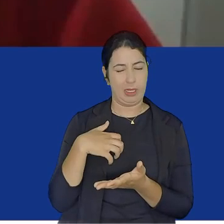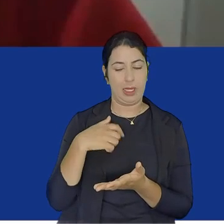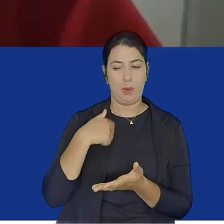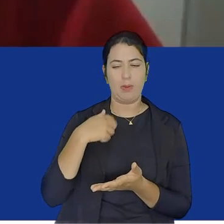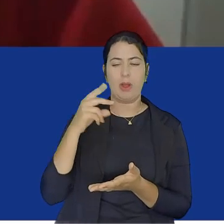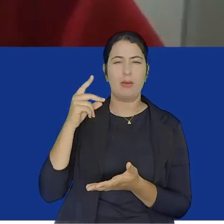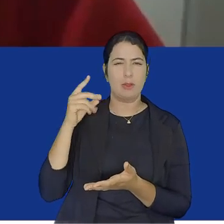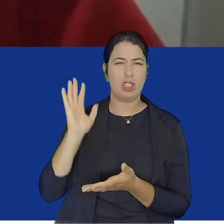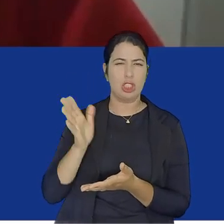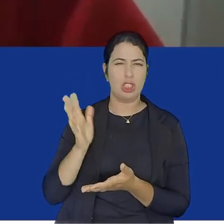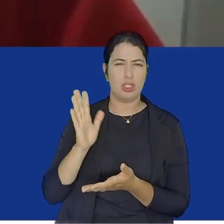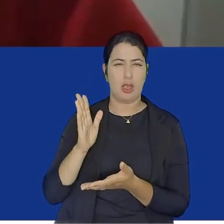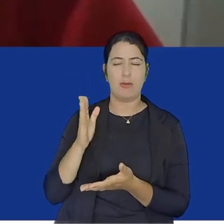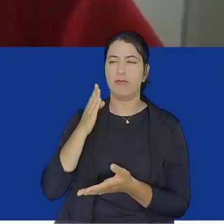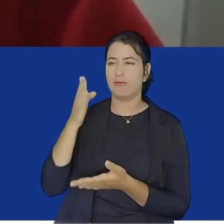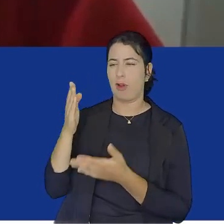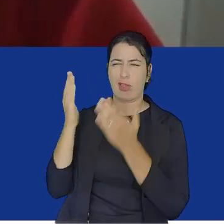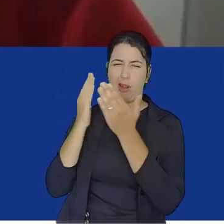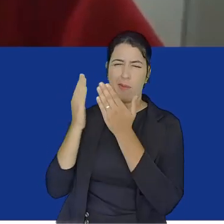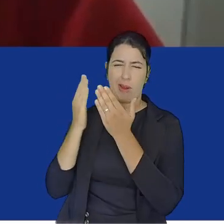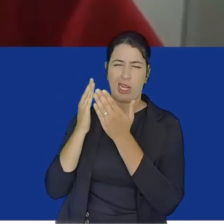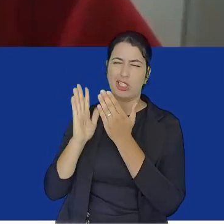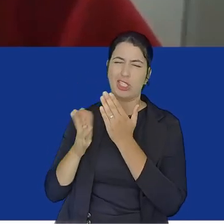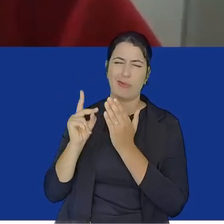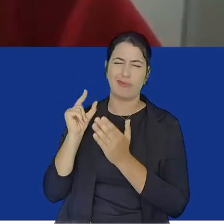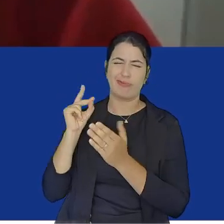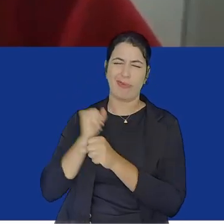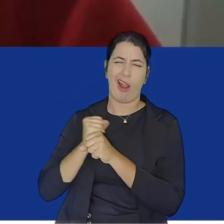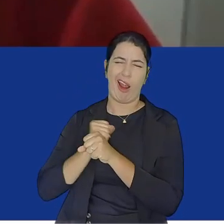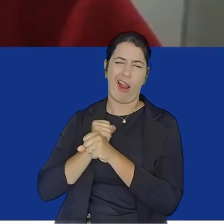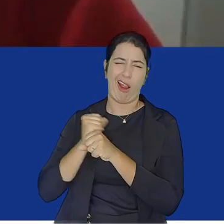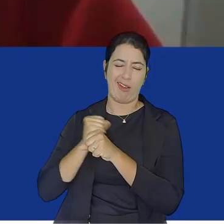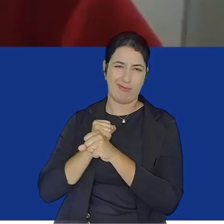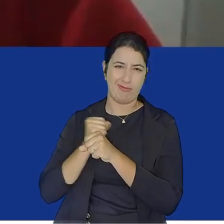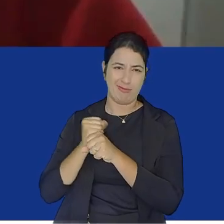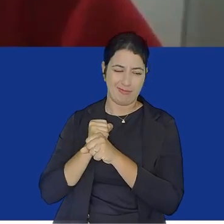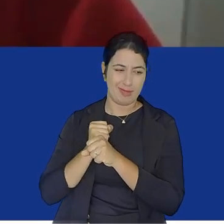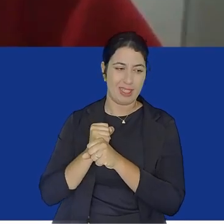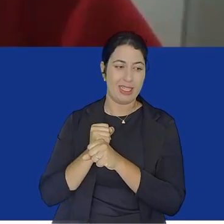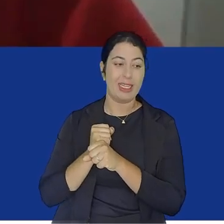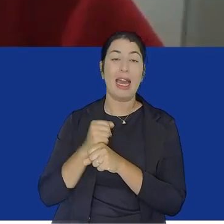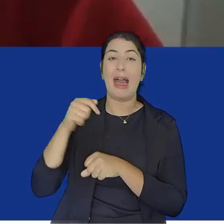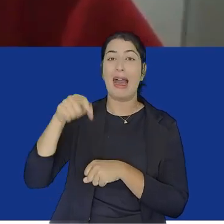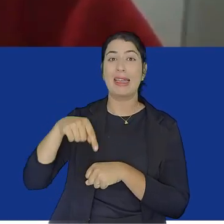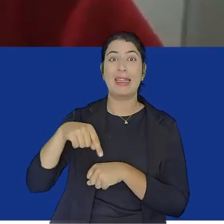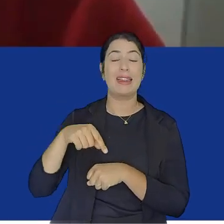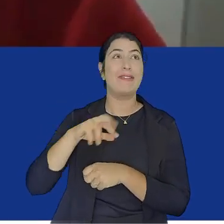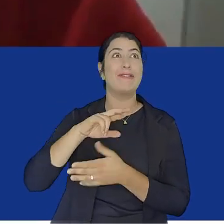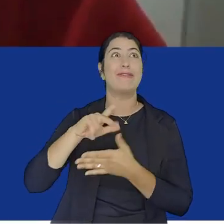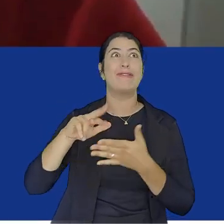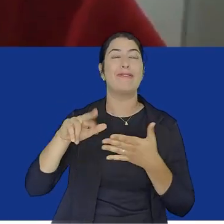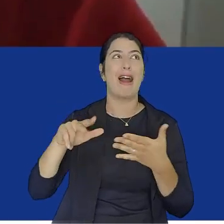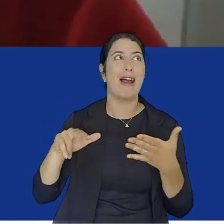anos, muitos anos. Eu costumo brincar com a minha terapeuta atual, eu falo, nossa, eu já fiz boda de prata de tanta terapia que eu já fiz na vida,